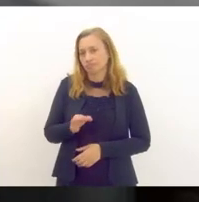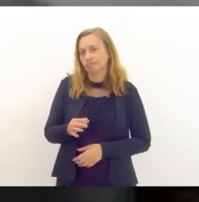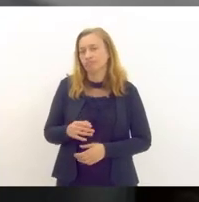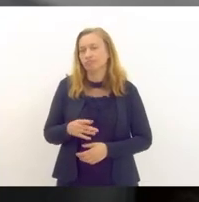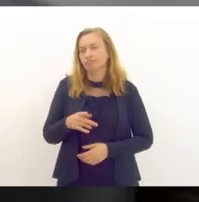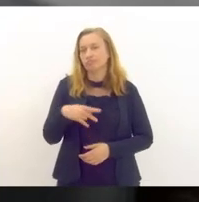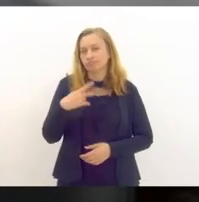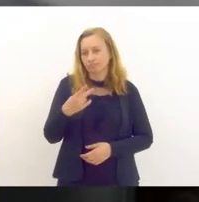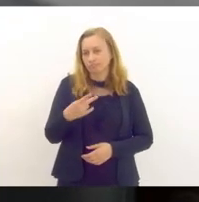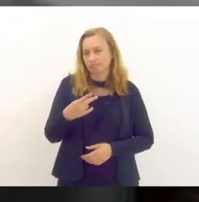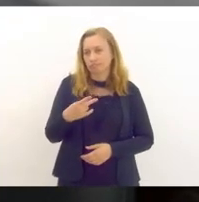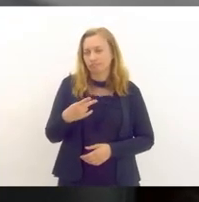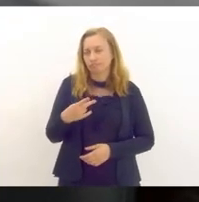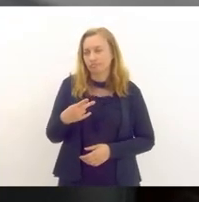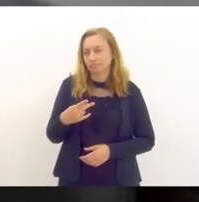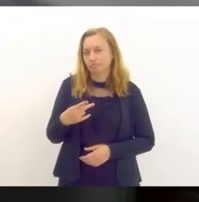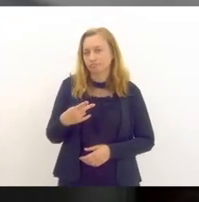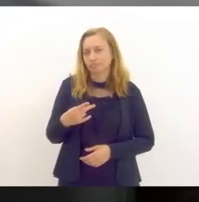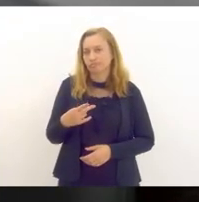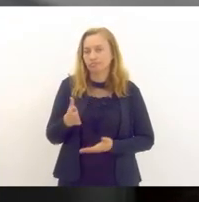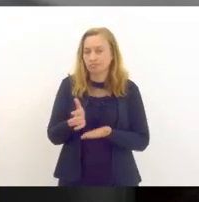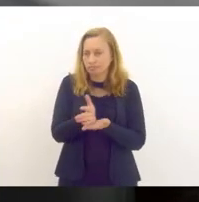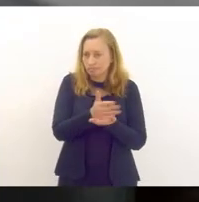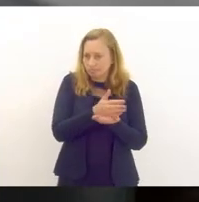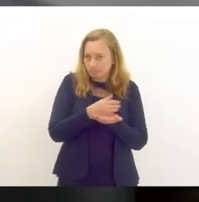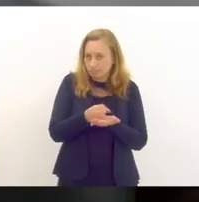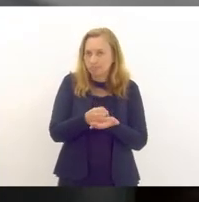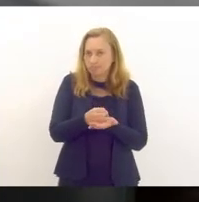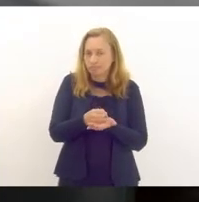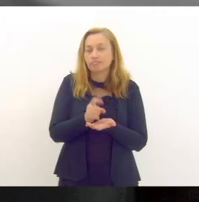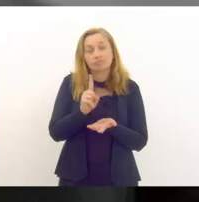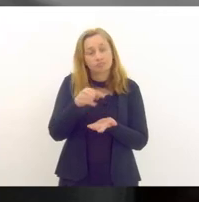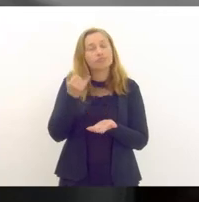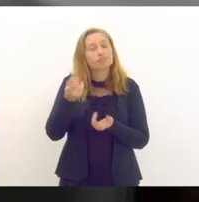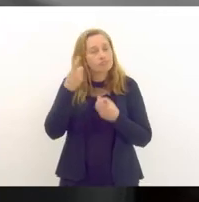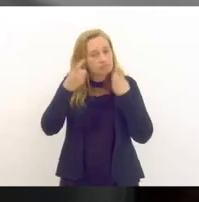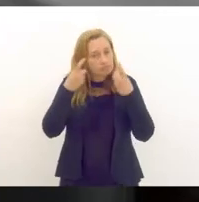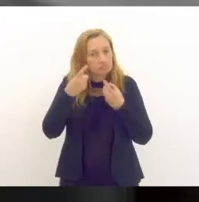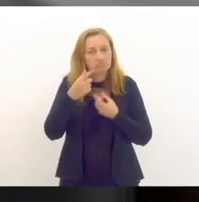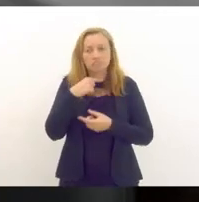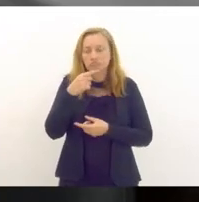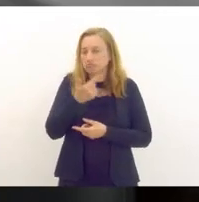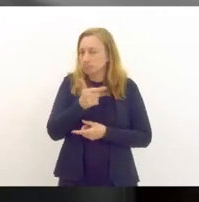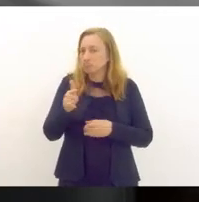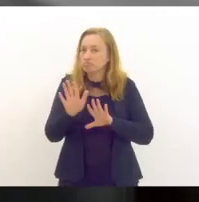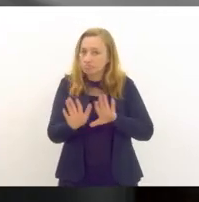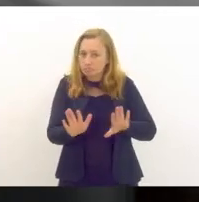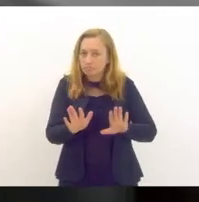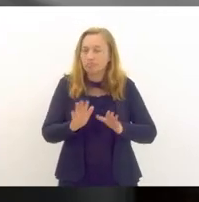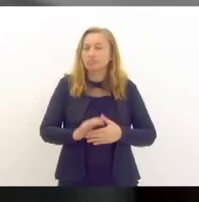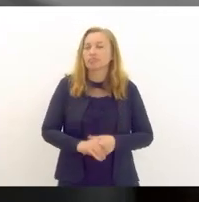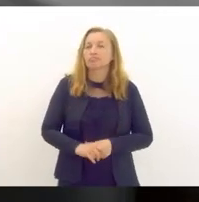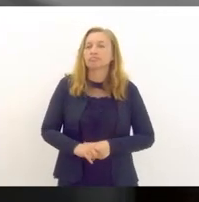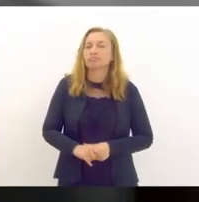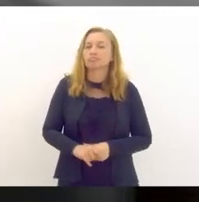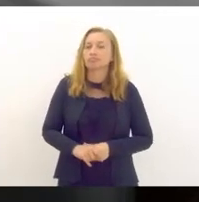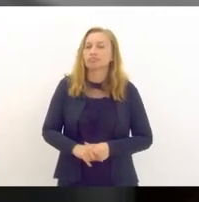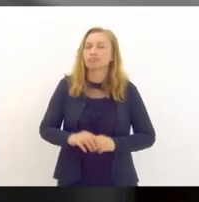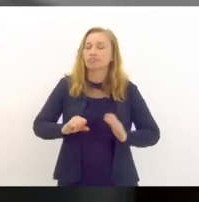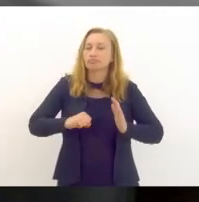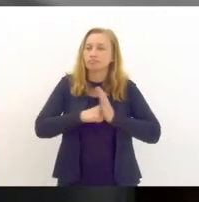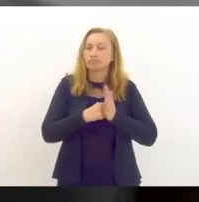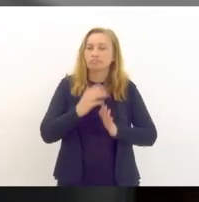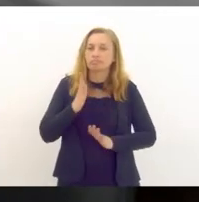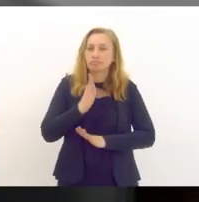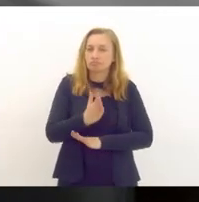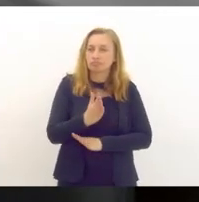está em jogo aqui é o caráter da arrecadação em si que é preocupante não tenho dúvida mas por outro lado tem um impacto